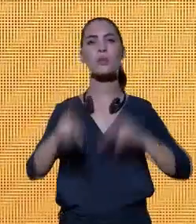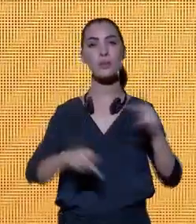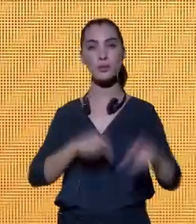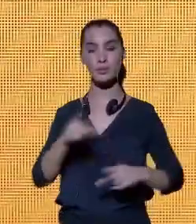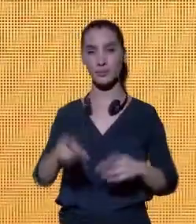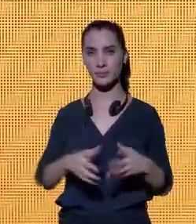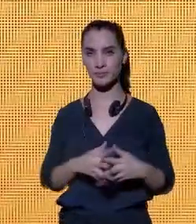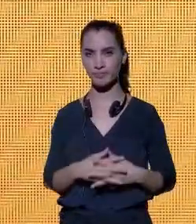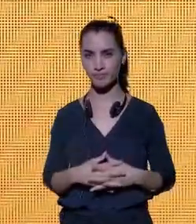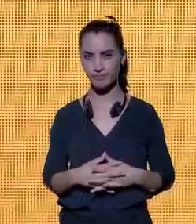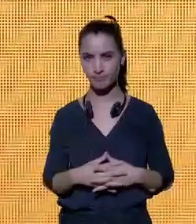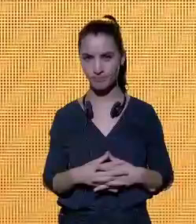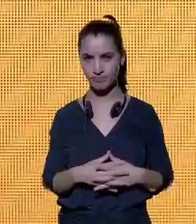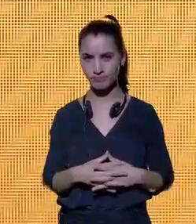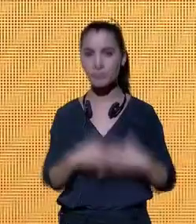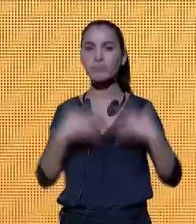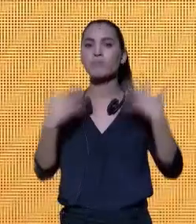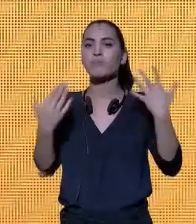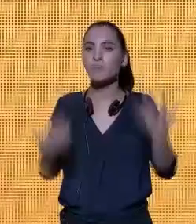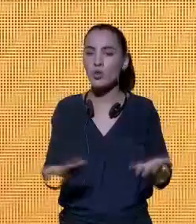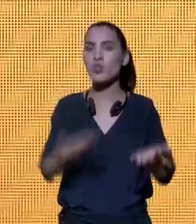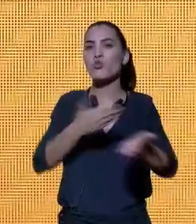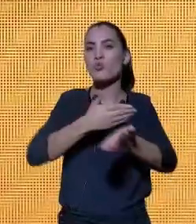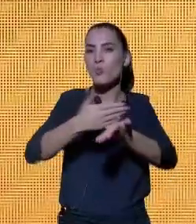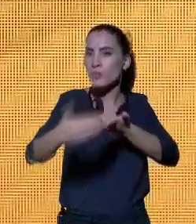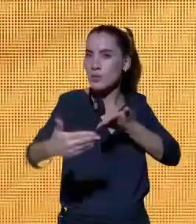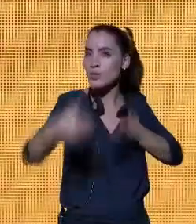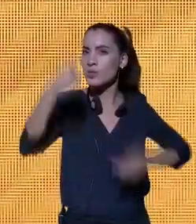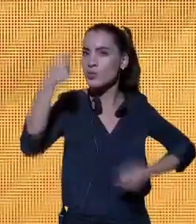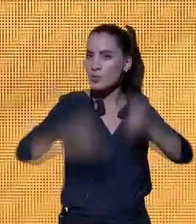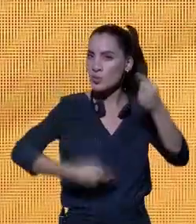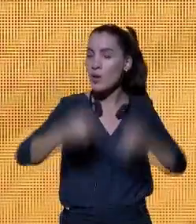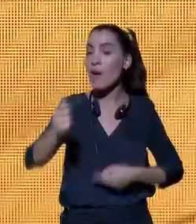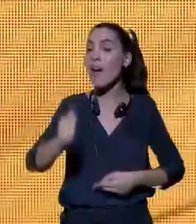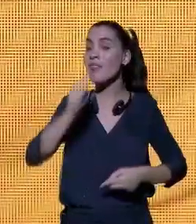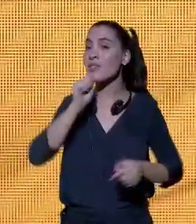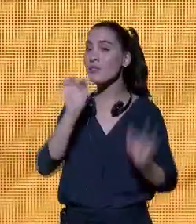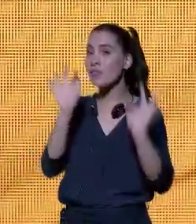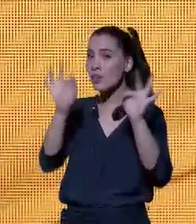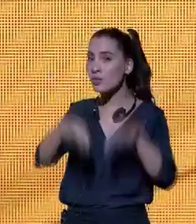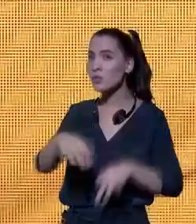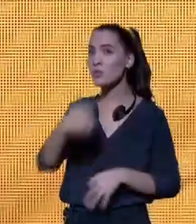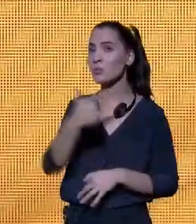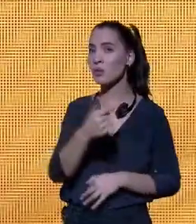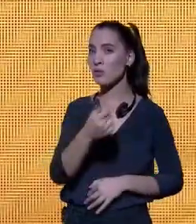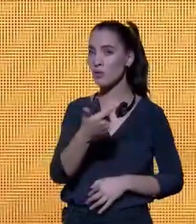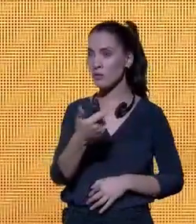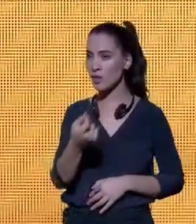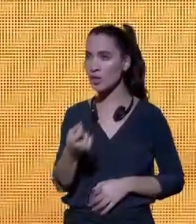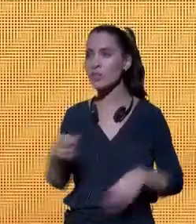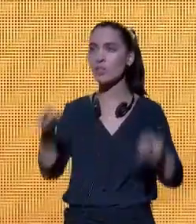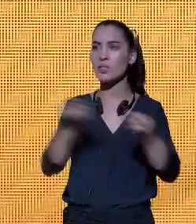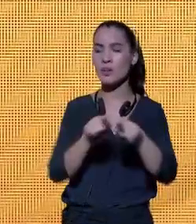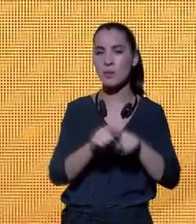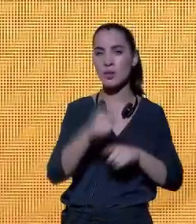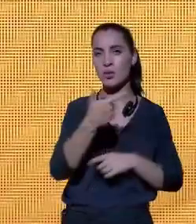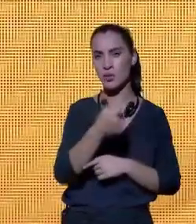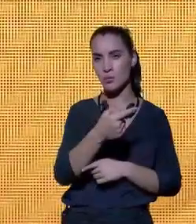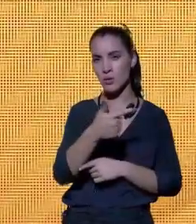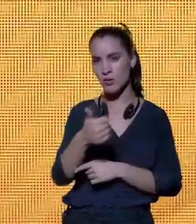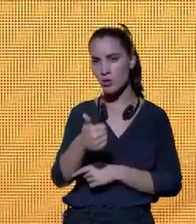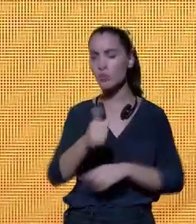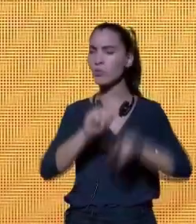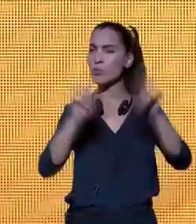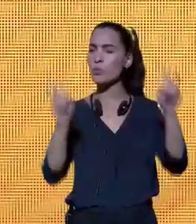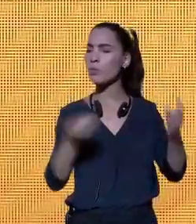Então, nós começamos essa discussão ainda no final de 2020, em 2021 nós conversamos sobre estabelecimento